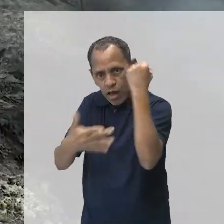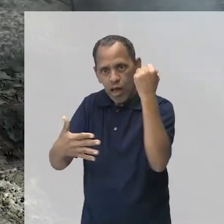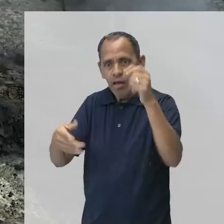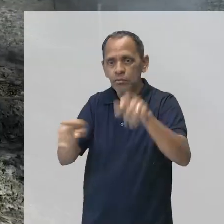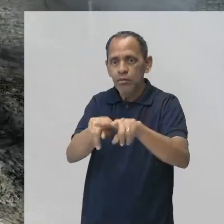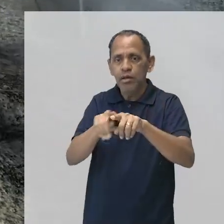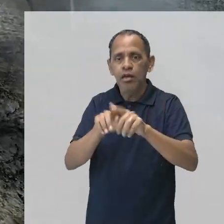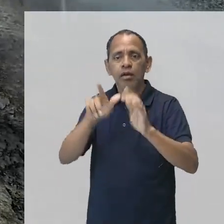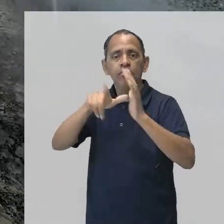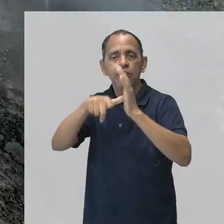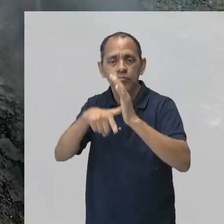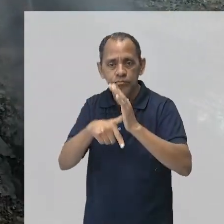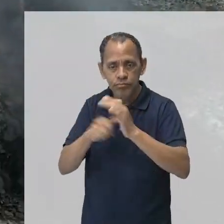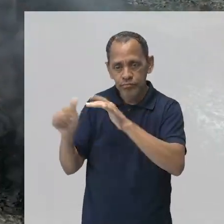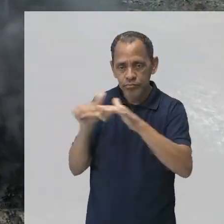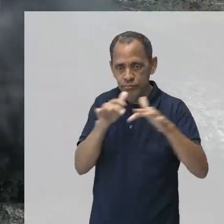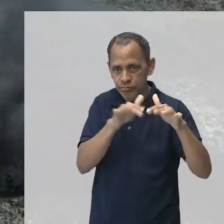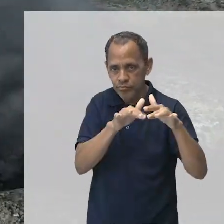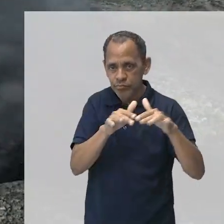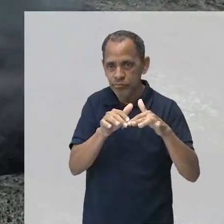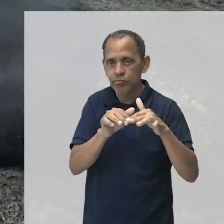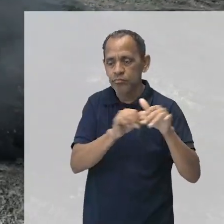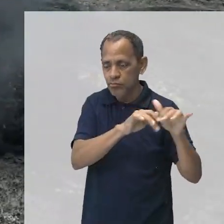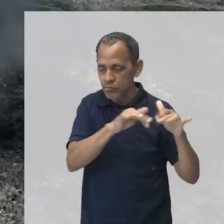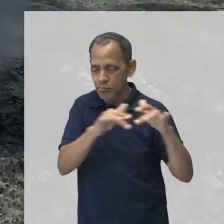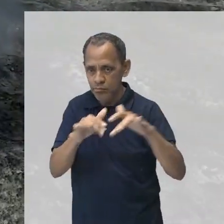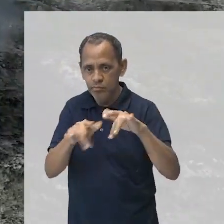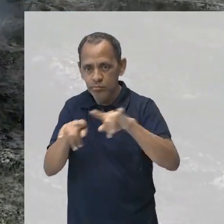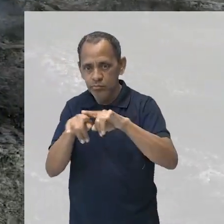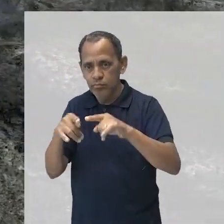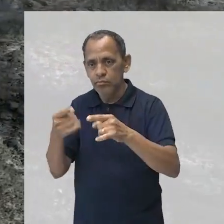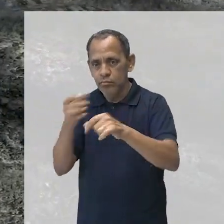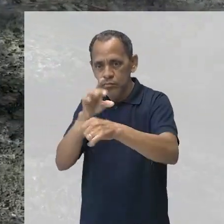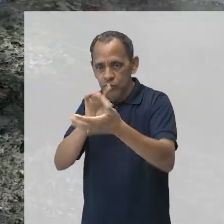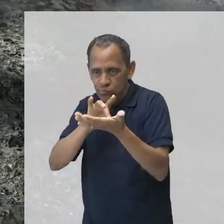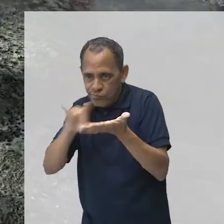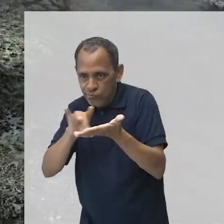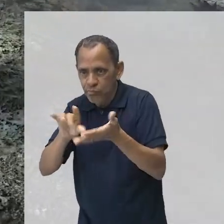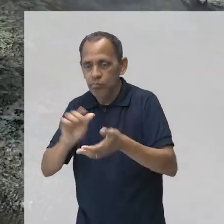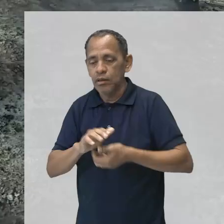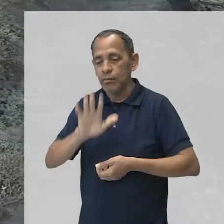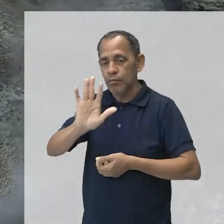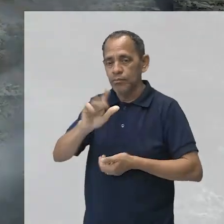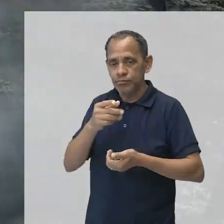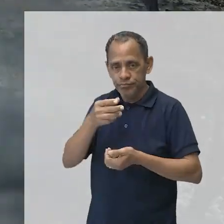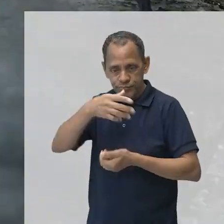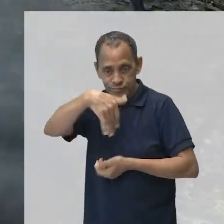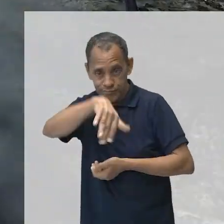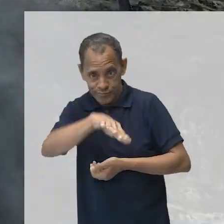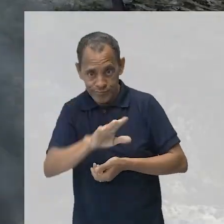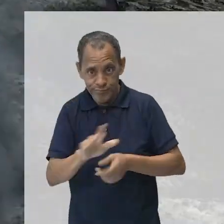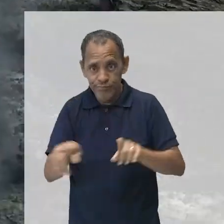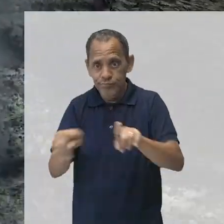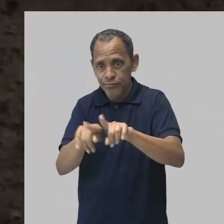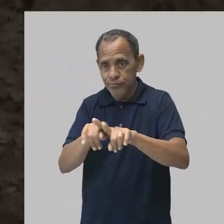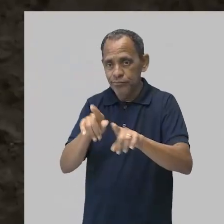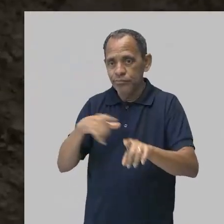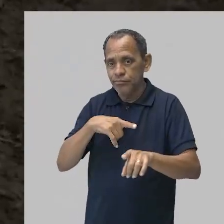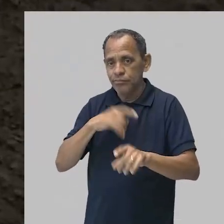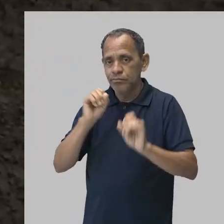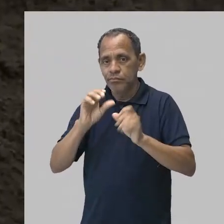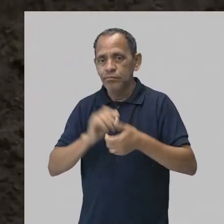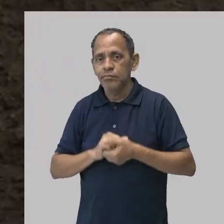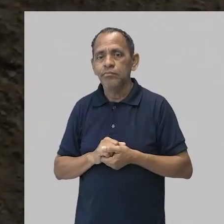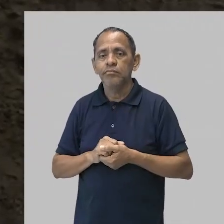atrasar o movimento do inimigo. Além disso, né, nessa área havia também o que se chama de terra